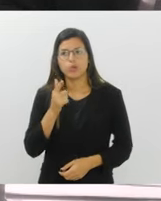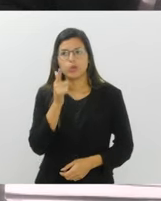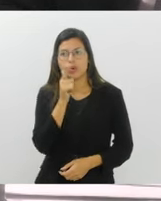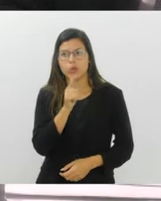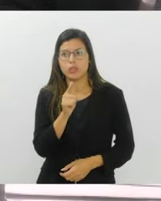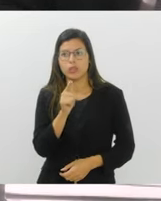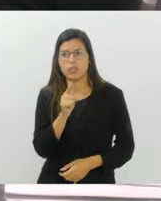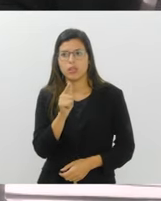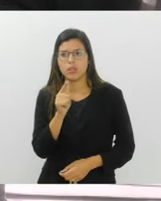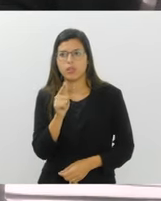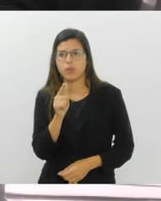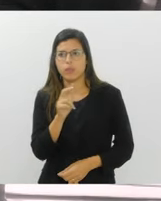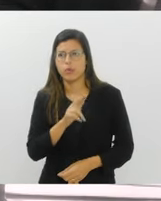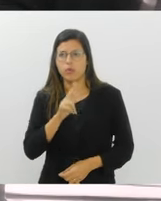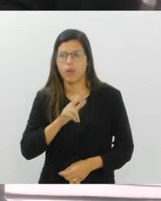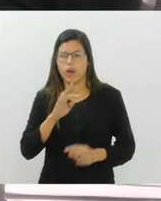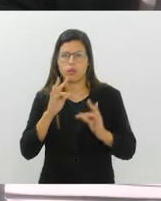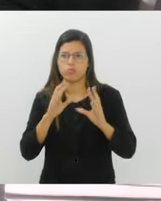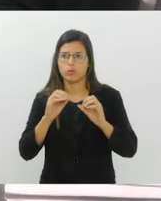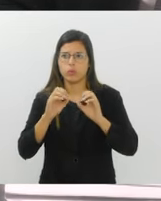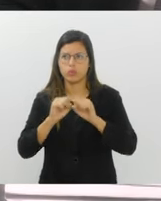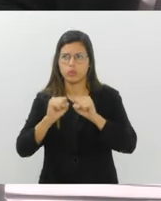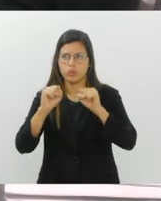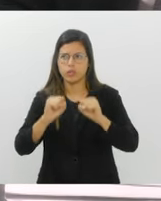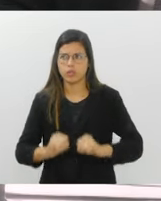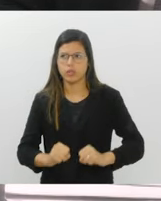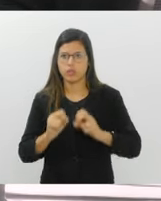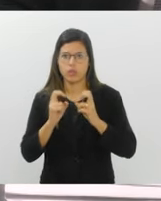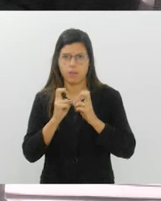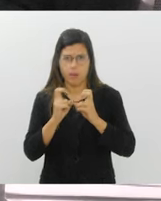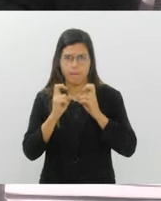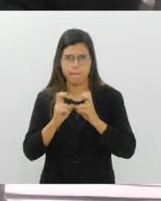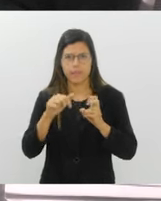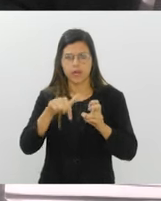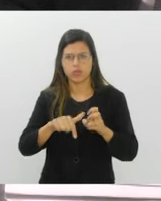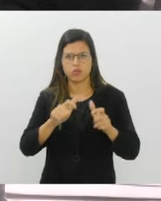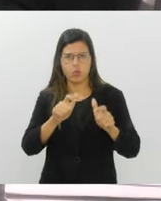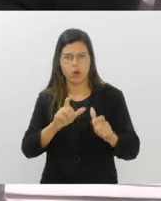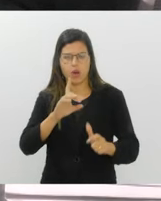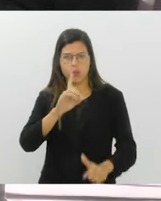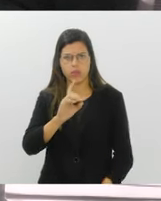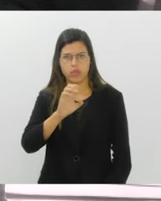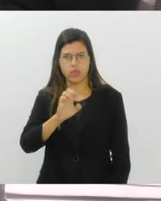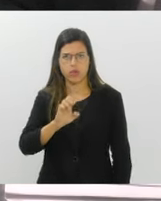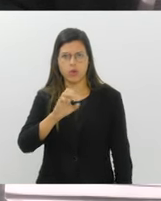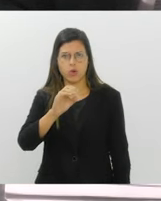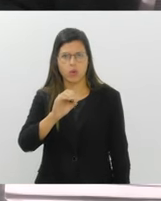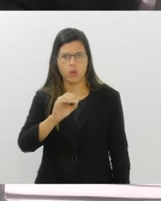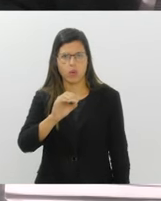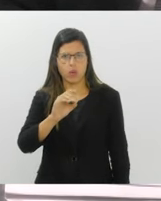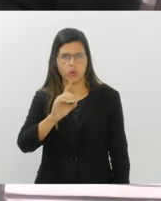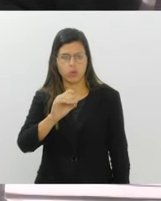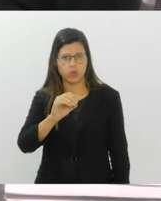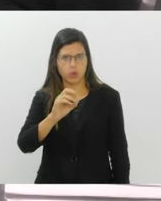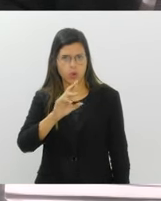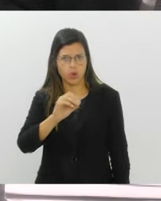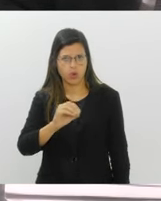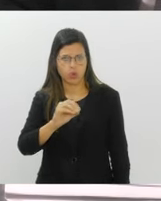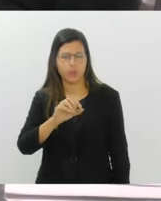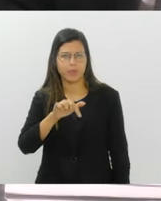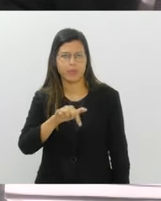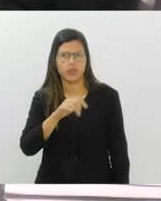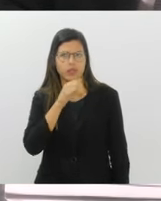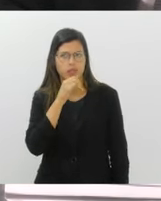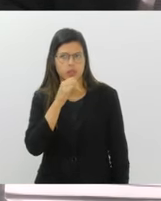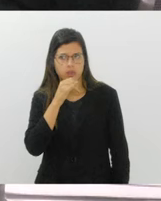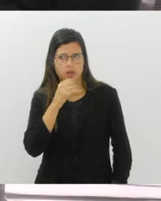todo o sistema, né, de trens, da Supervia, mas no ramal de Deodoro, eu vou citar esse exemplo, que é o mais emblemático, o ramal de Deodoro, por exemplo,